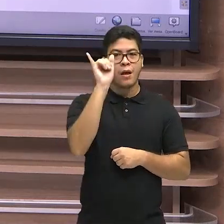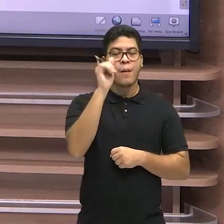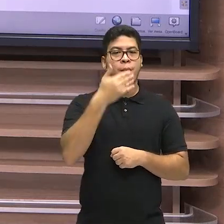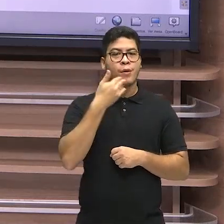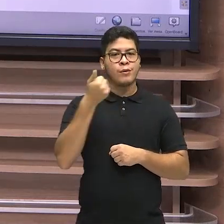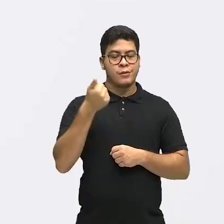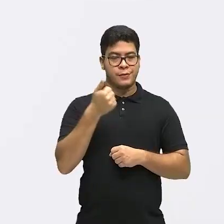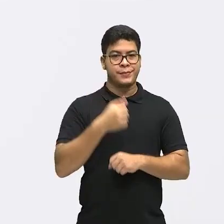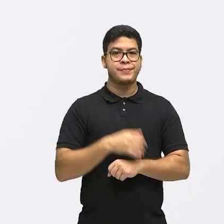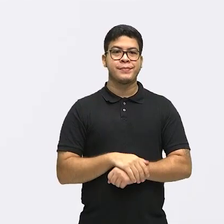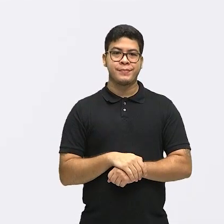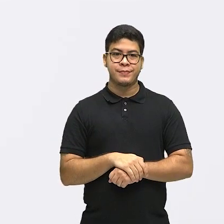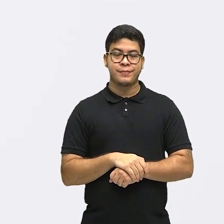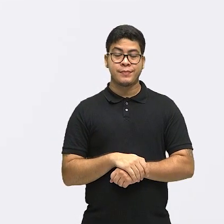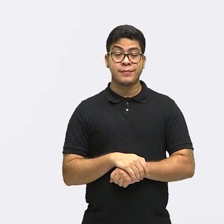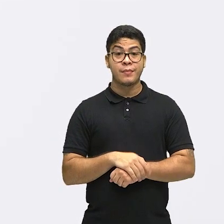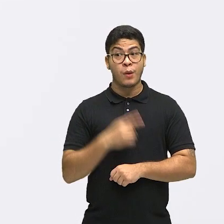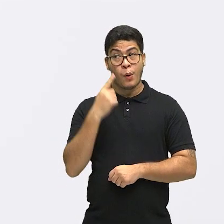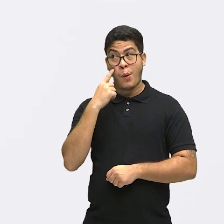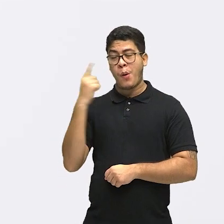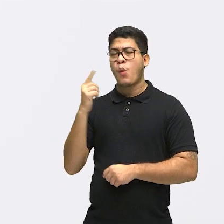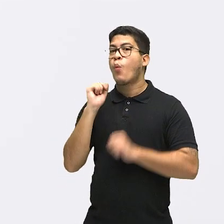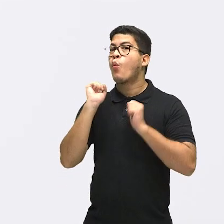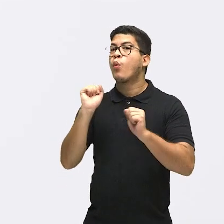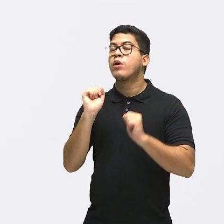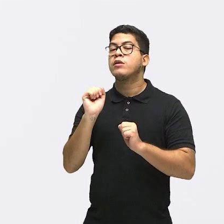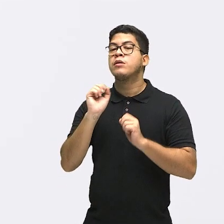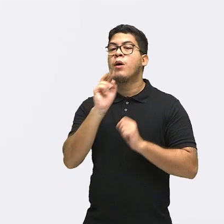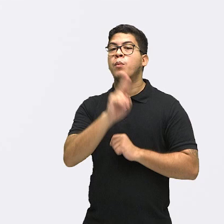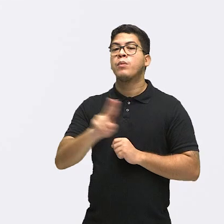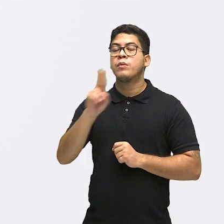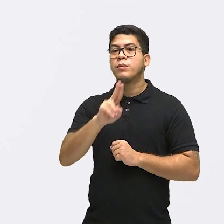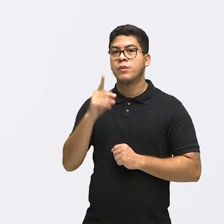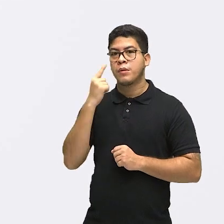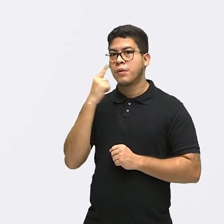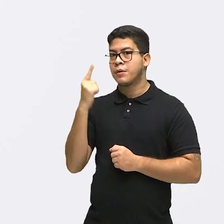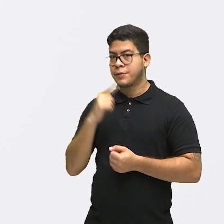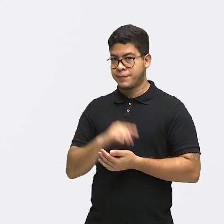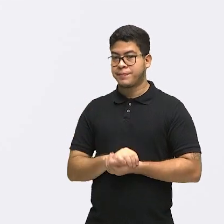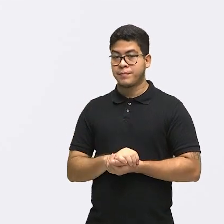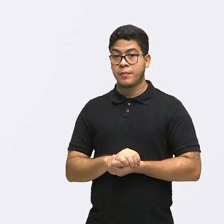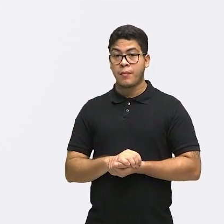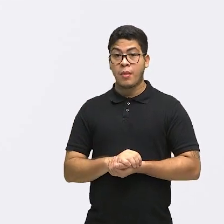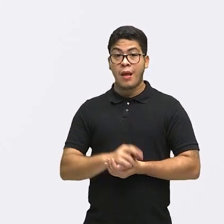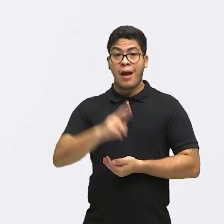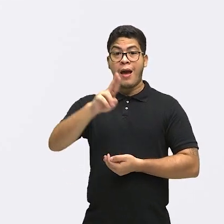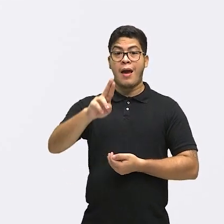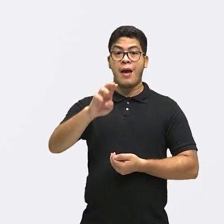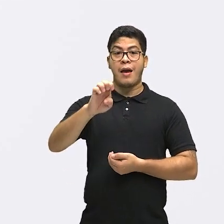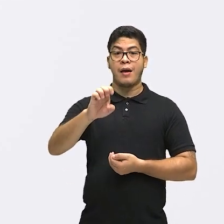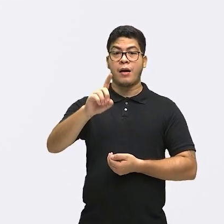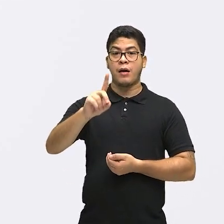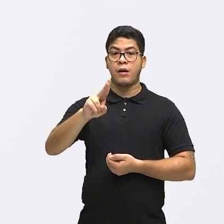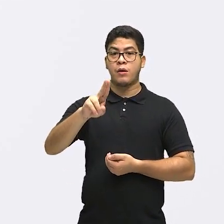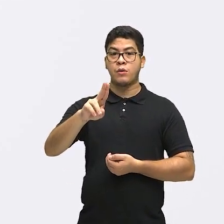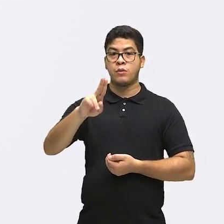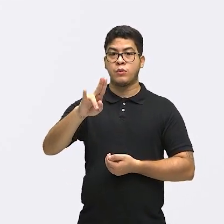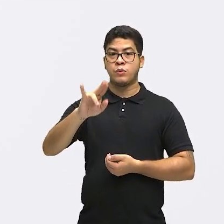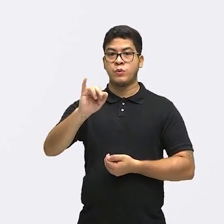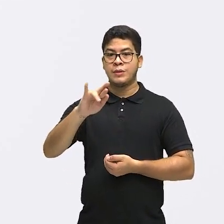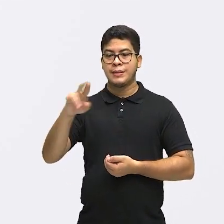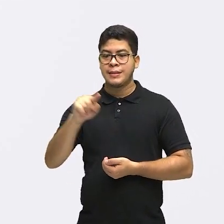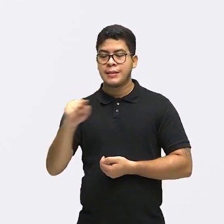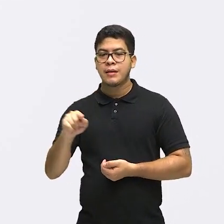casa. Vamos saber o que a gente pode fazer com essa produção de resíduos. A gente vai apresentar para vocês agora 3